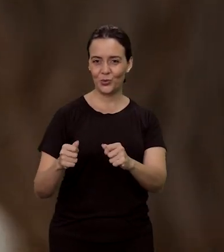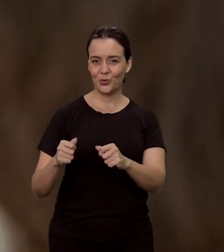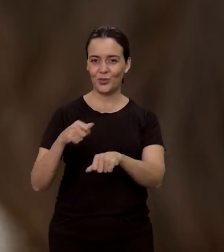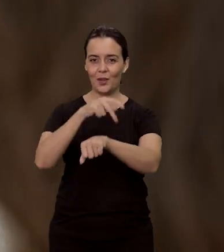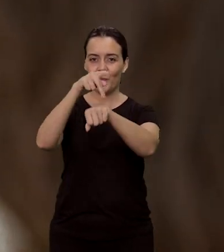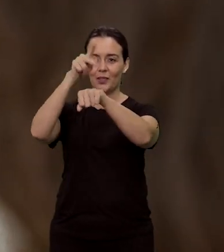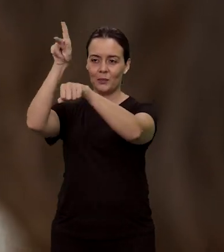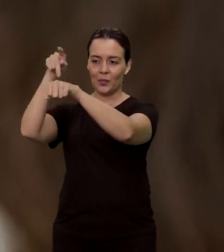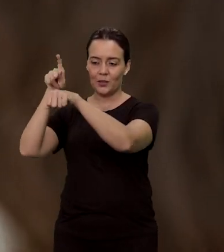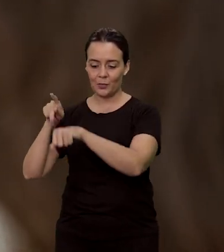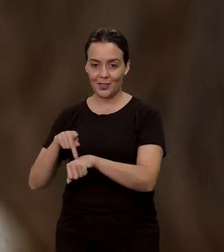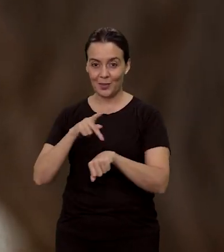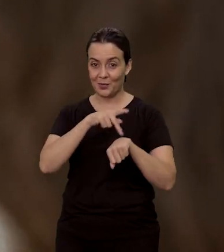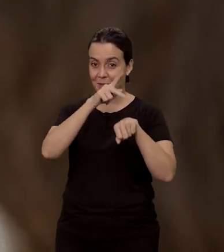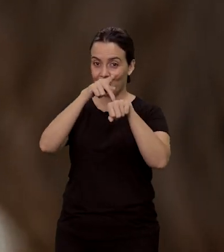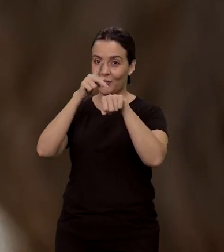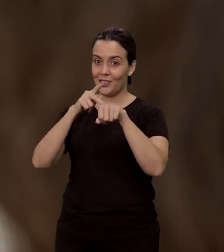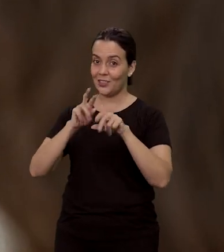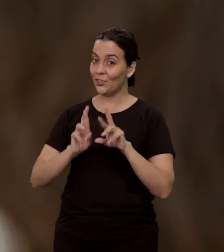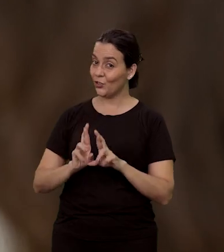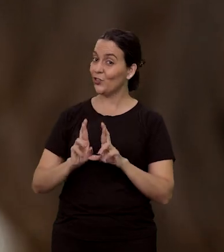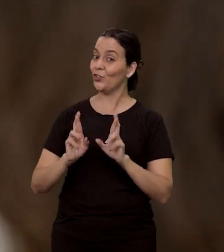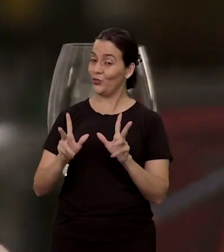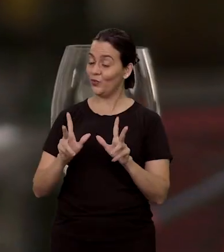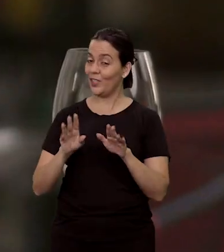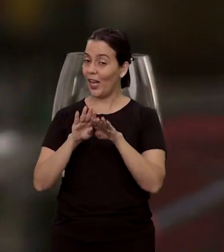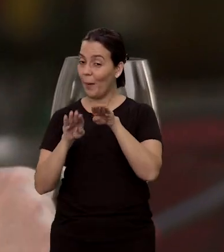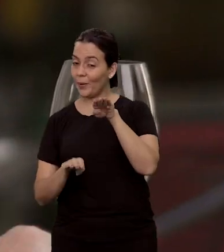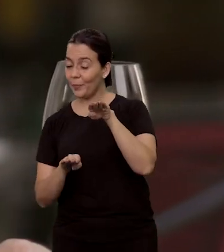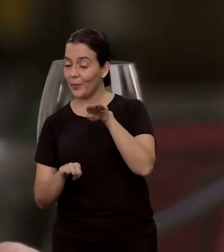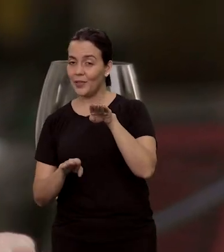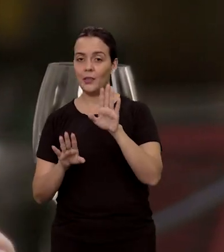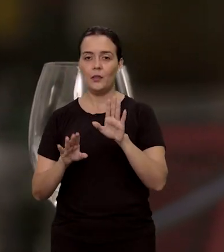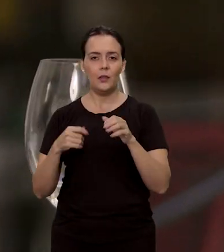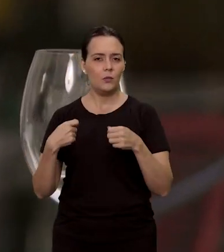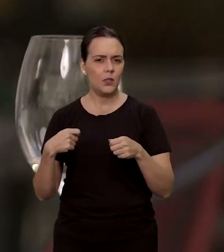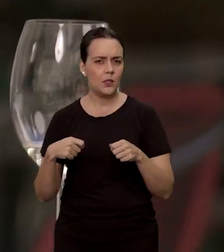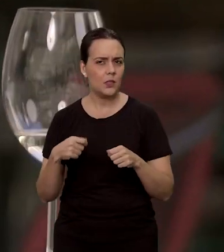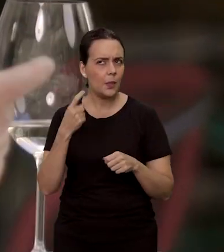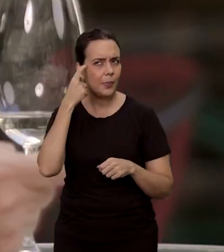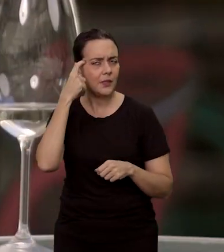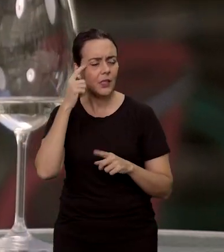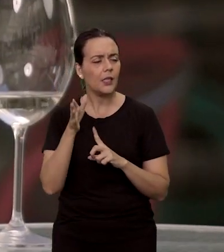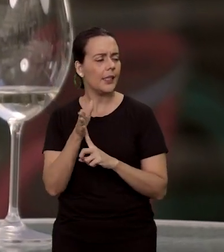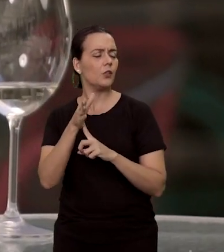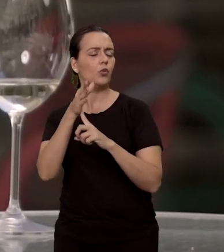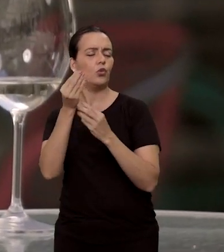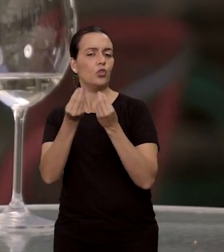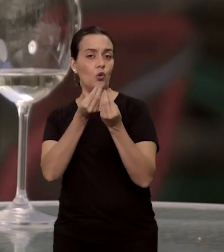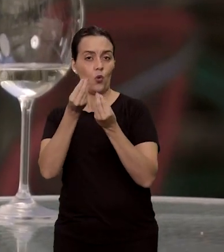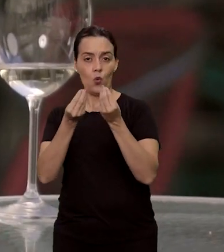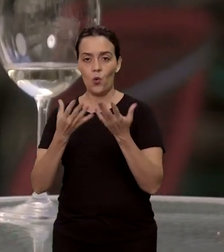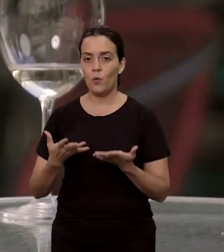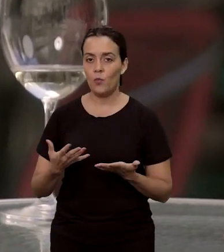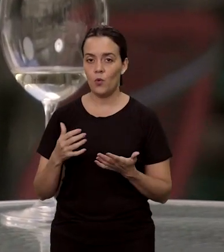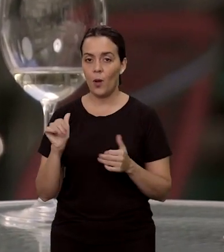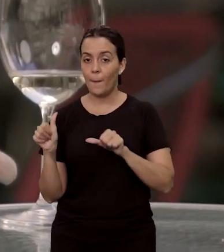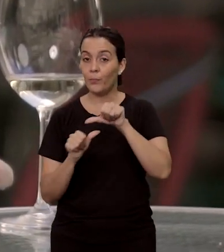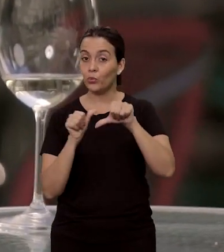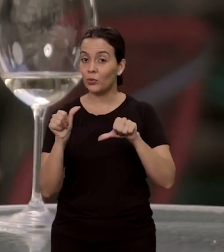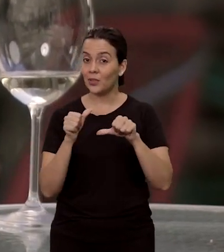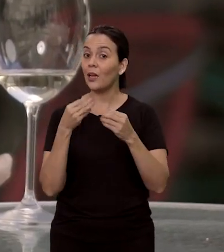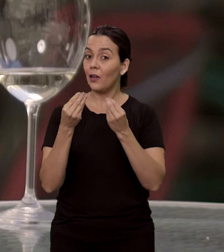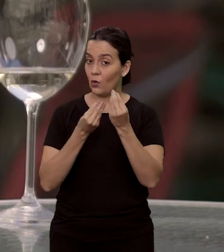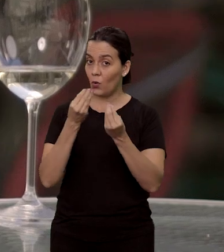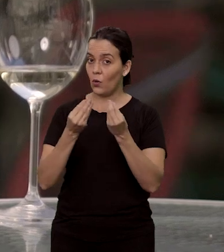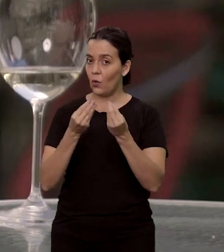né, a gente precisa sempre estar olhando para essa visão de que a tecnologia, que as construções de transformações, elas têm que